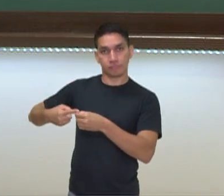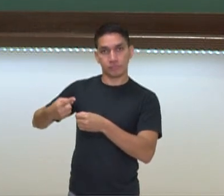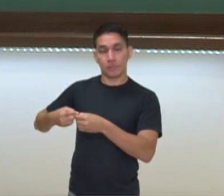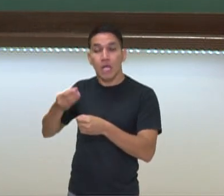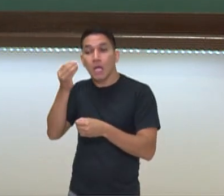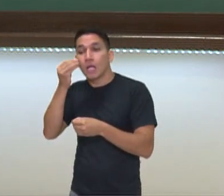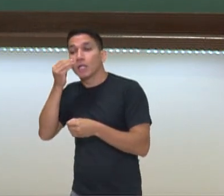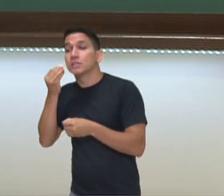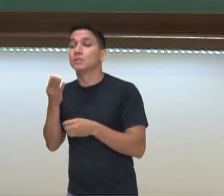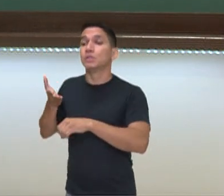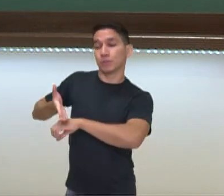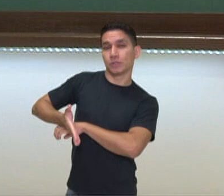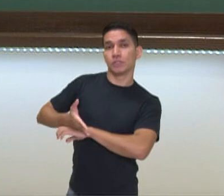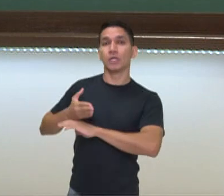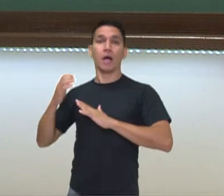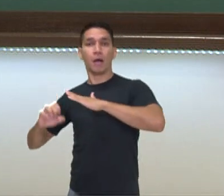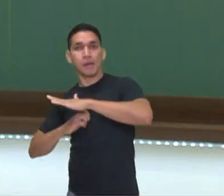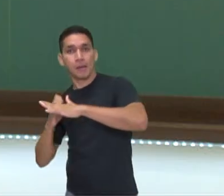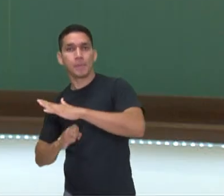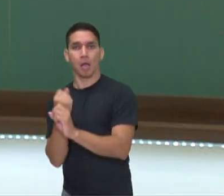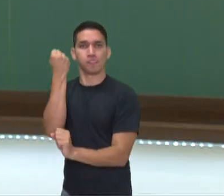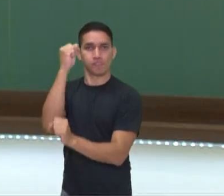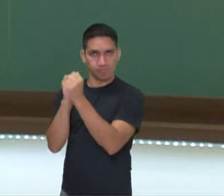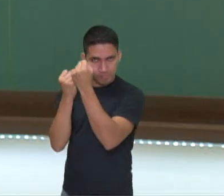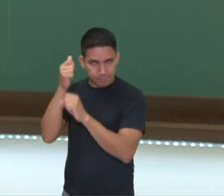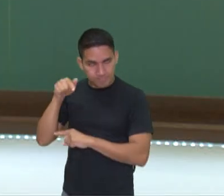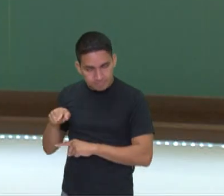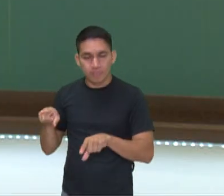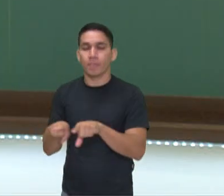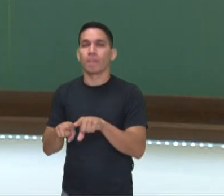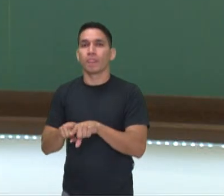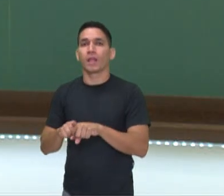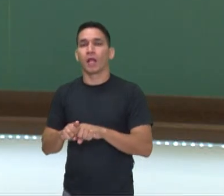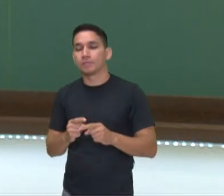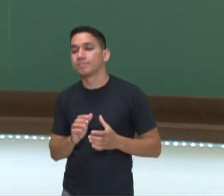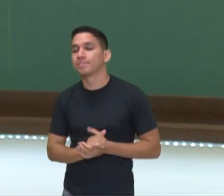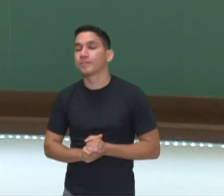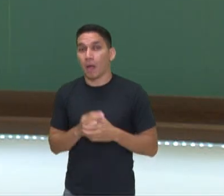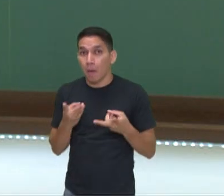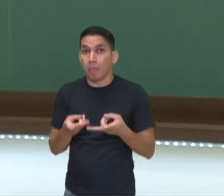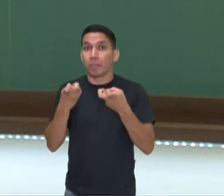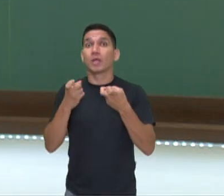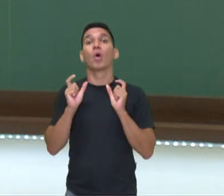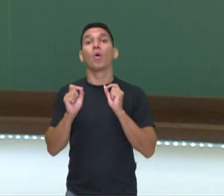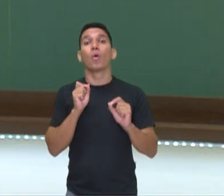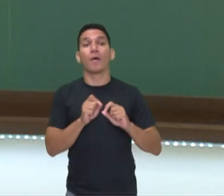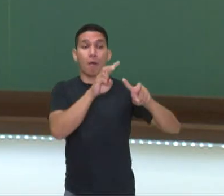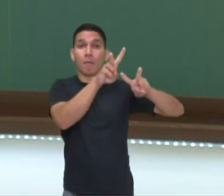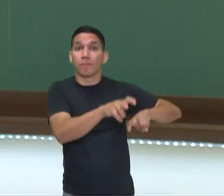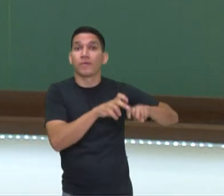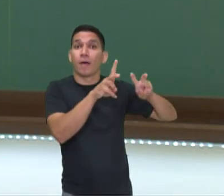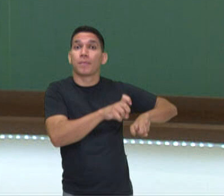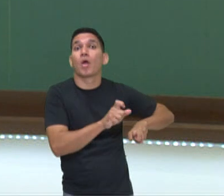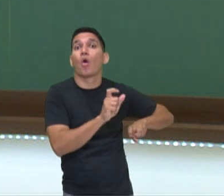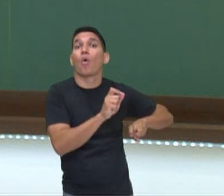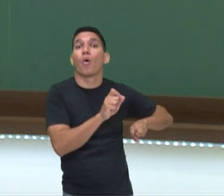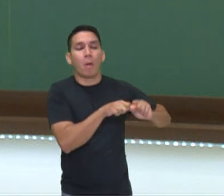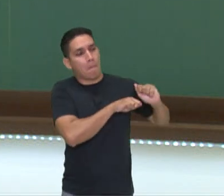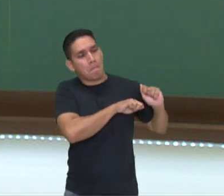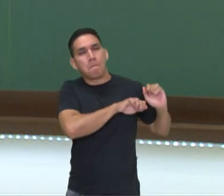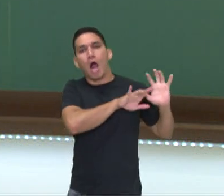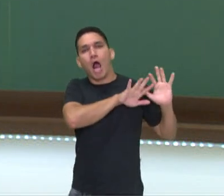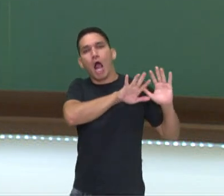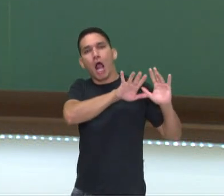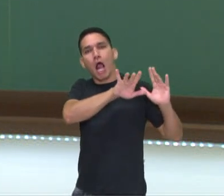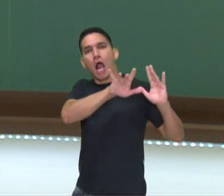nas novas fábricas que estão surgindo, e nós também vamos perceber o fenômeno do êxodo rural, que foi